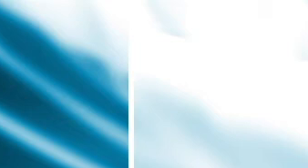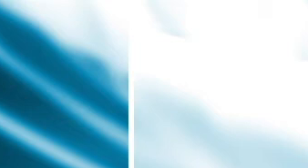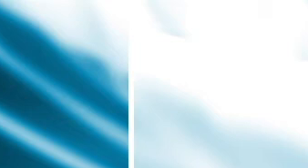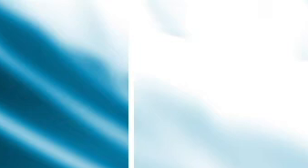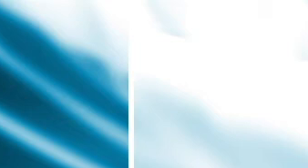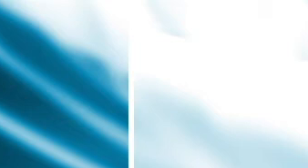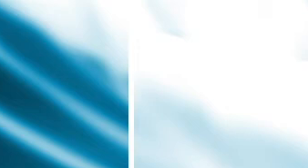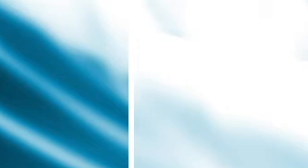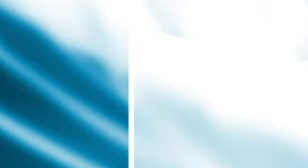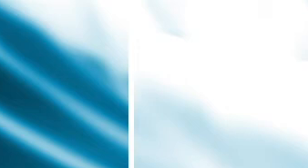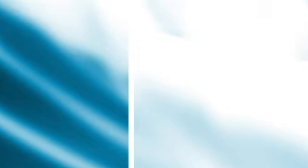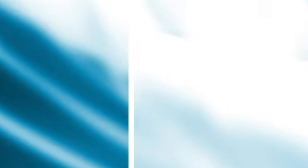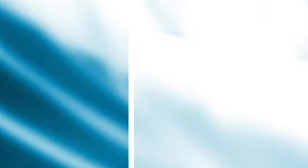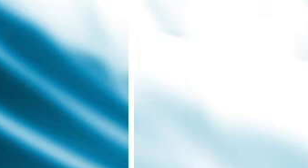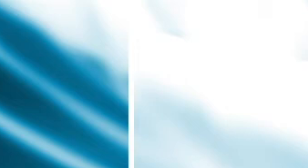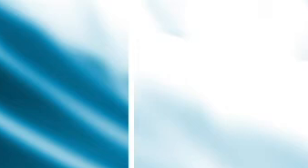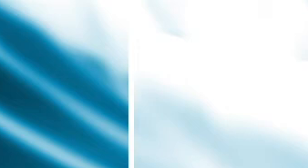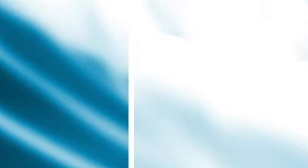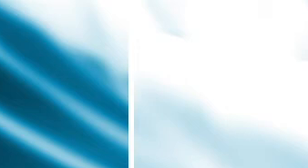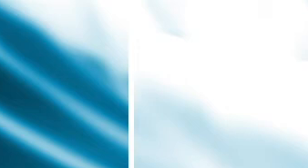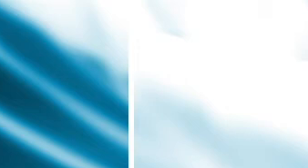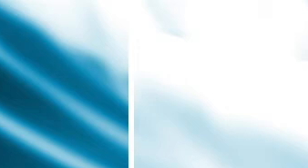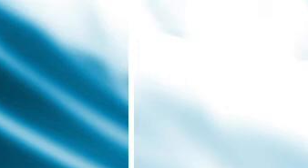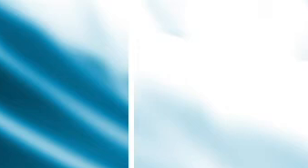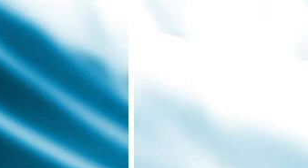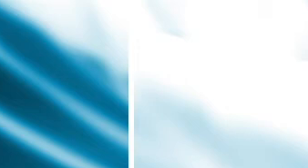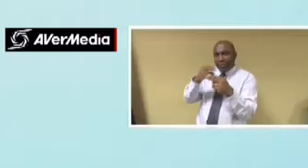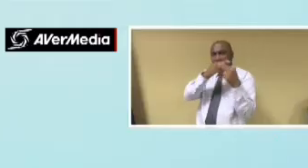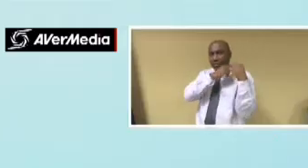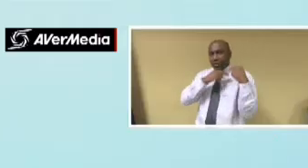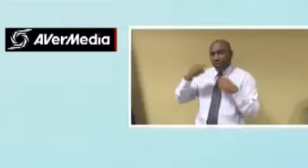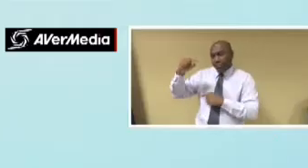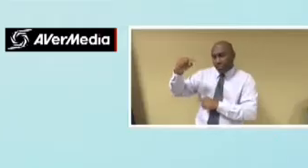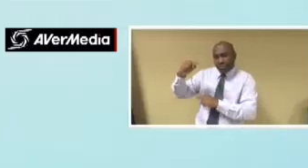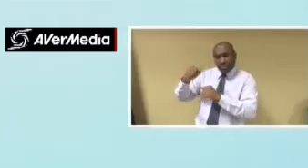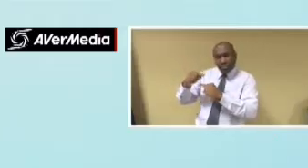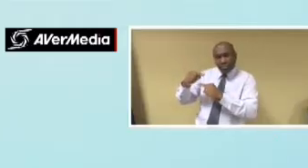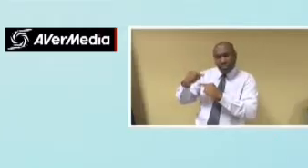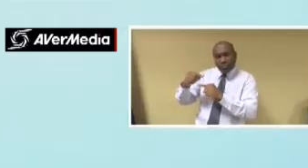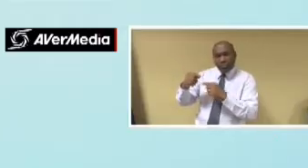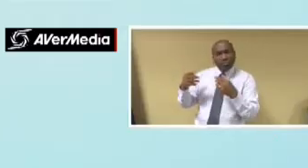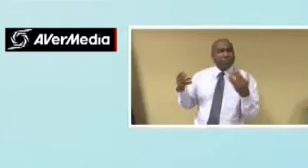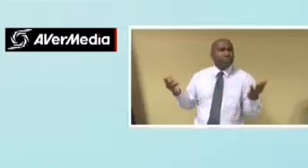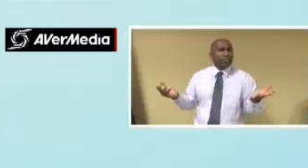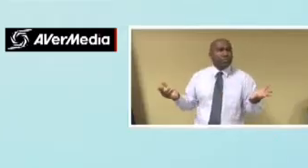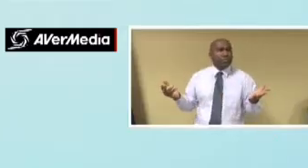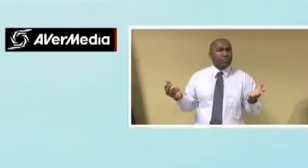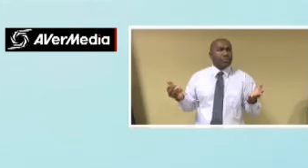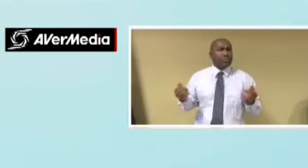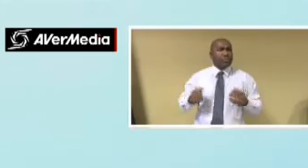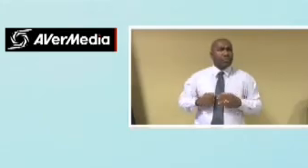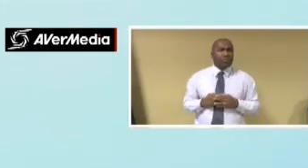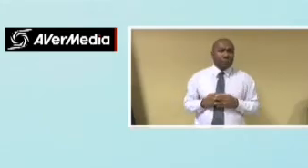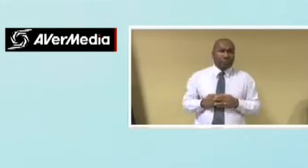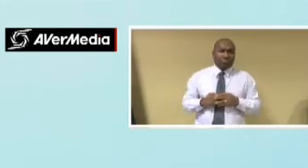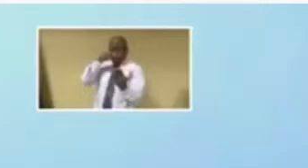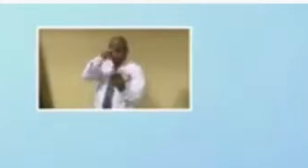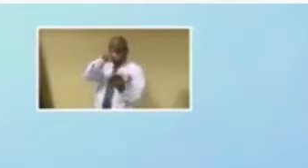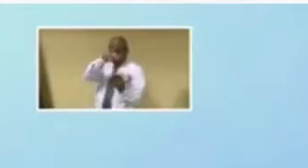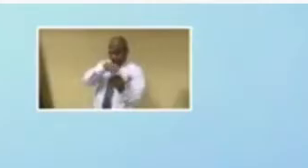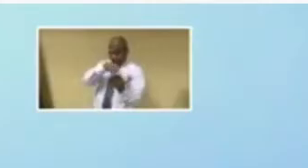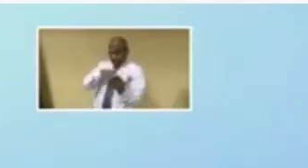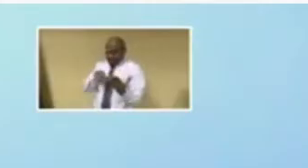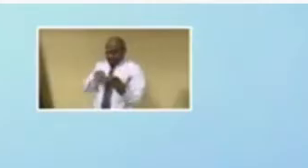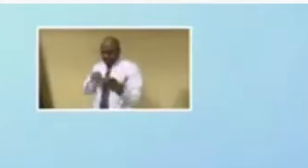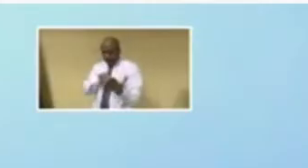teve condições financeiras para cumprir com suas obrigações econômicas dessa forma o relator do processo conselheiro isaías lopes da